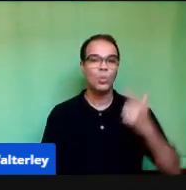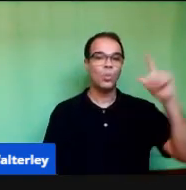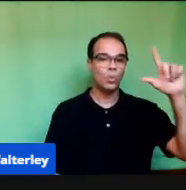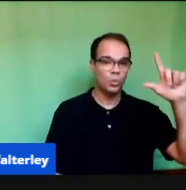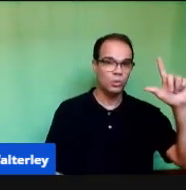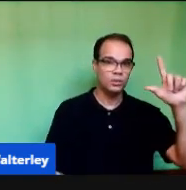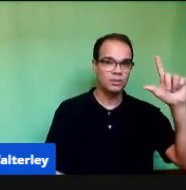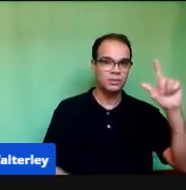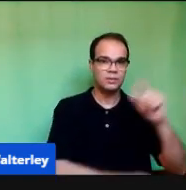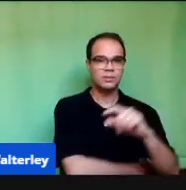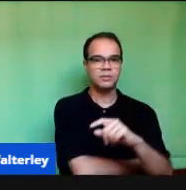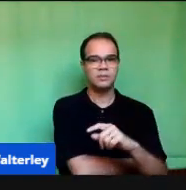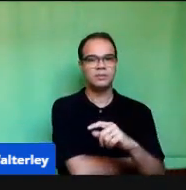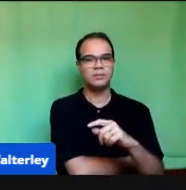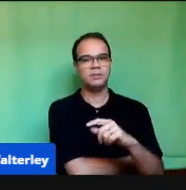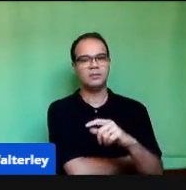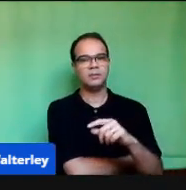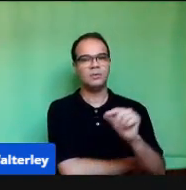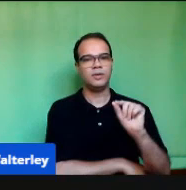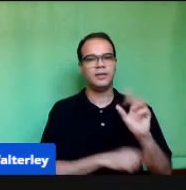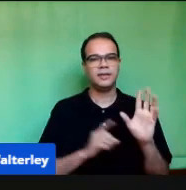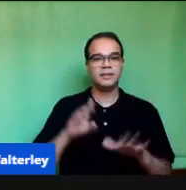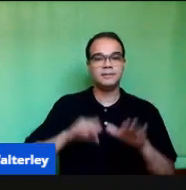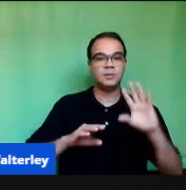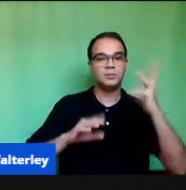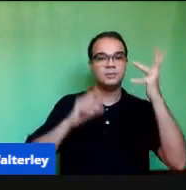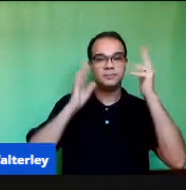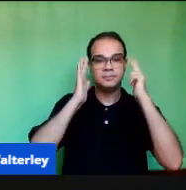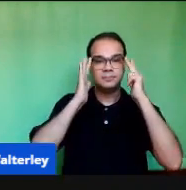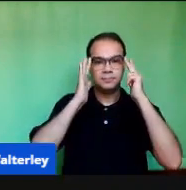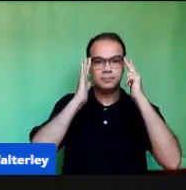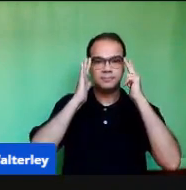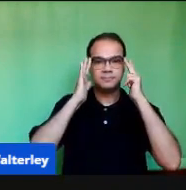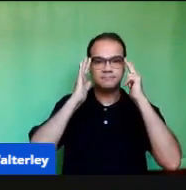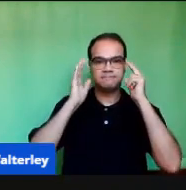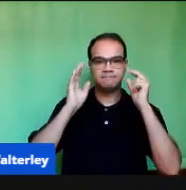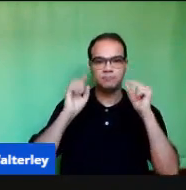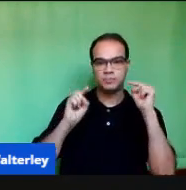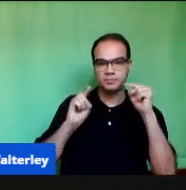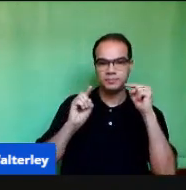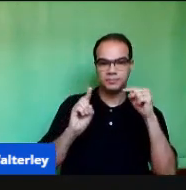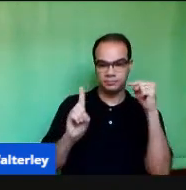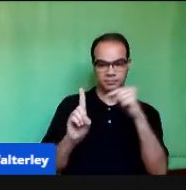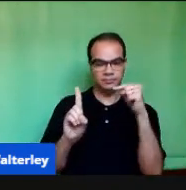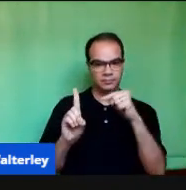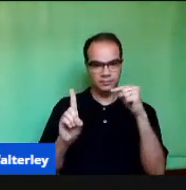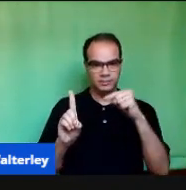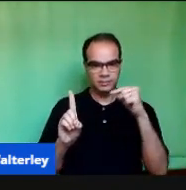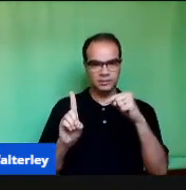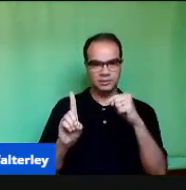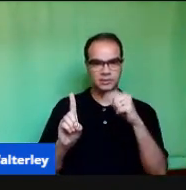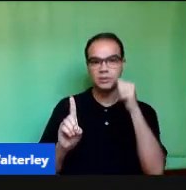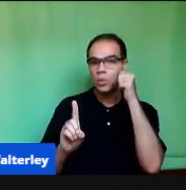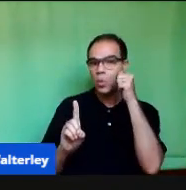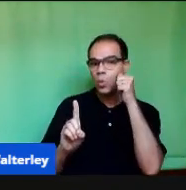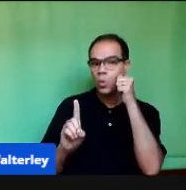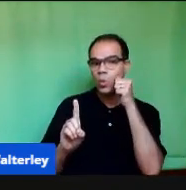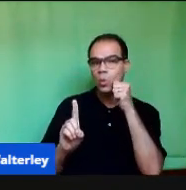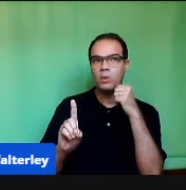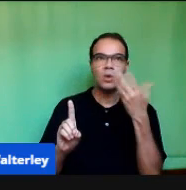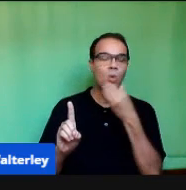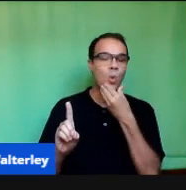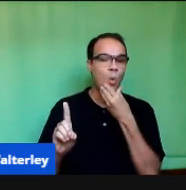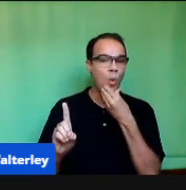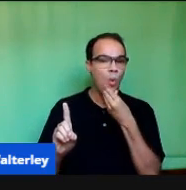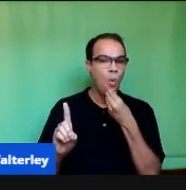pode passar, é ser vítima de assédio sexual. Então, muitos meninos que são gays, que são mais afeminados,